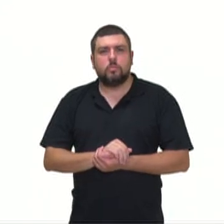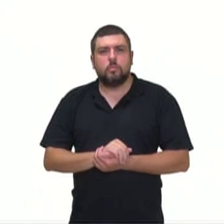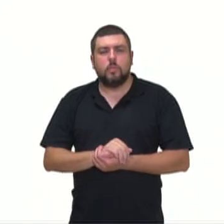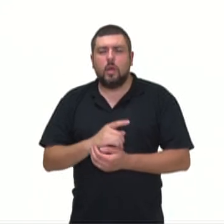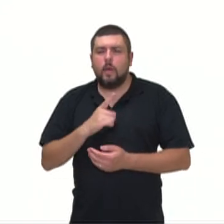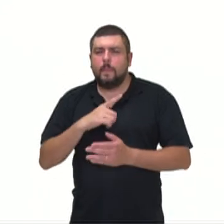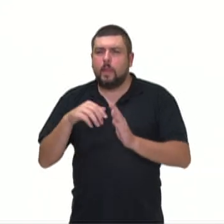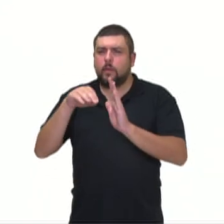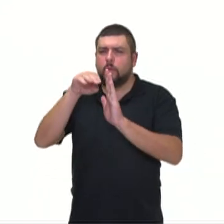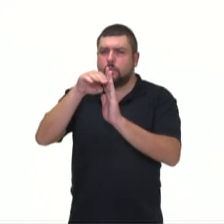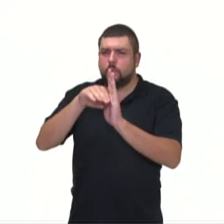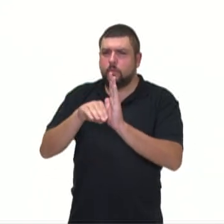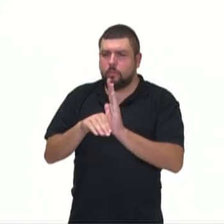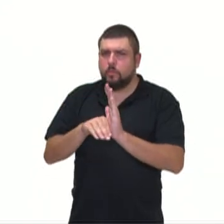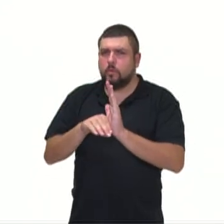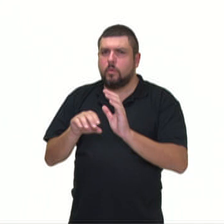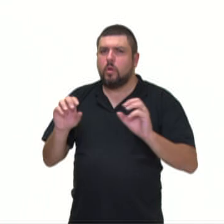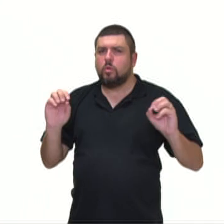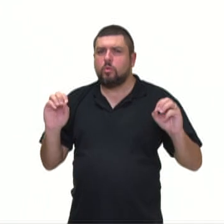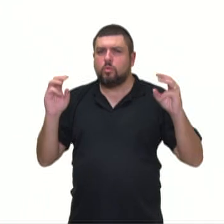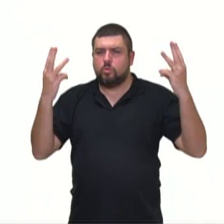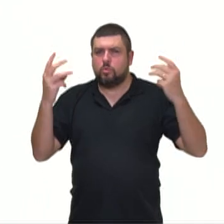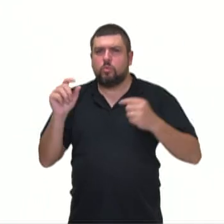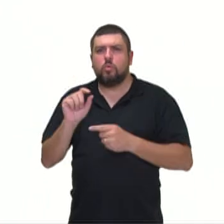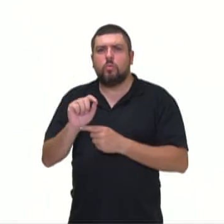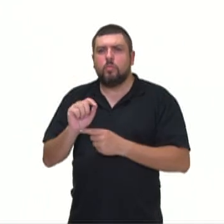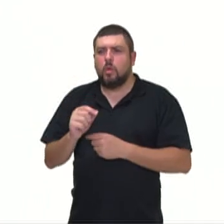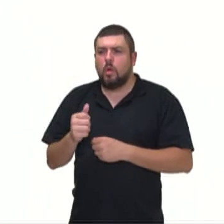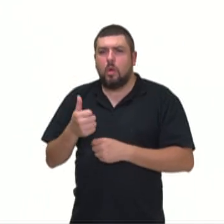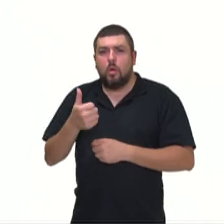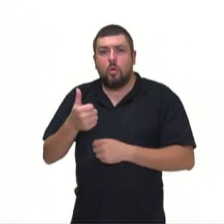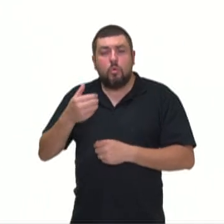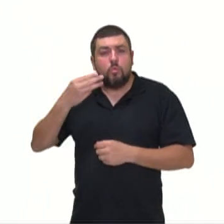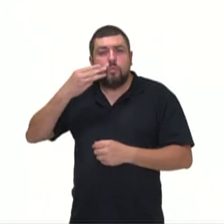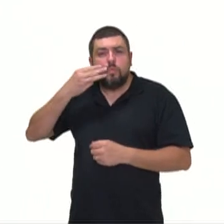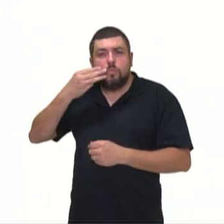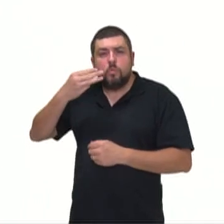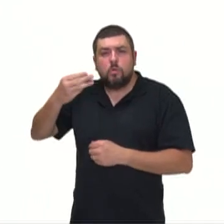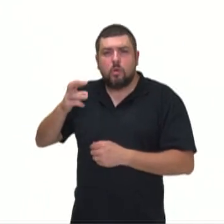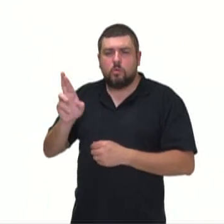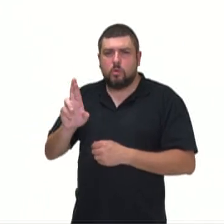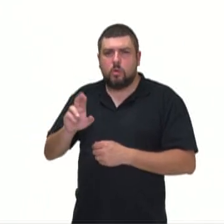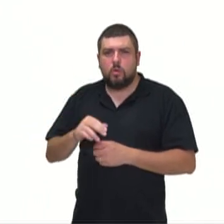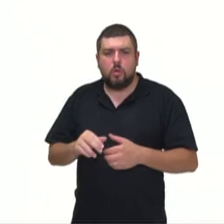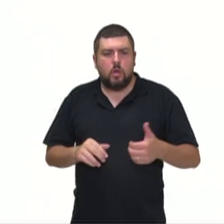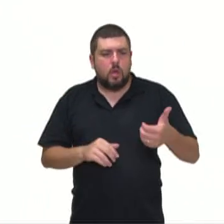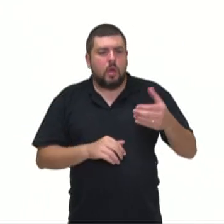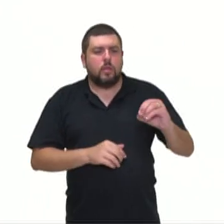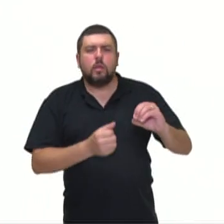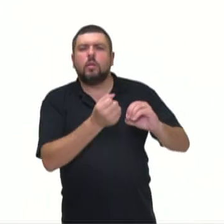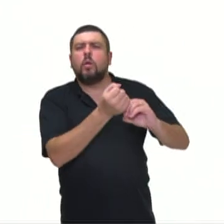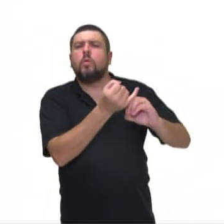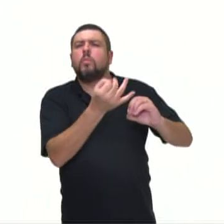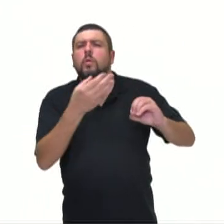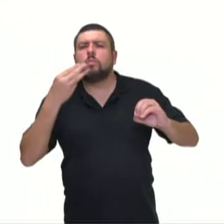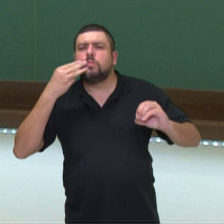show oferecia aos participantes o prêmio de R$1 milhão em determinadas edições. Qual potência de 10 representa esse prêmio?